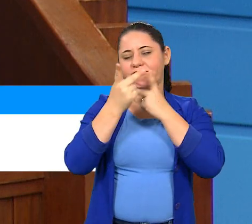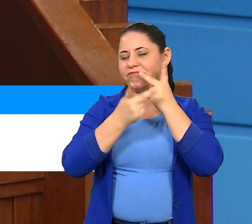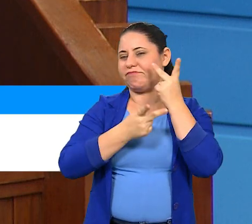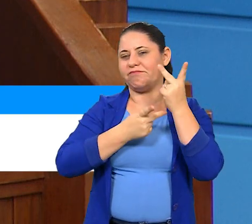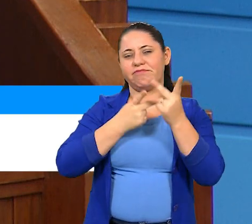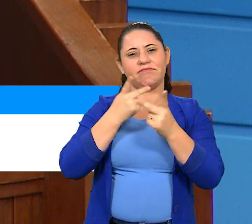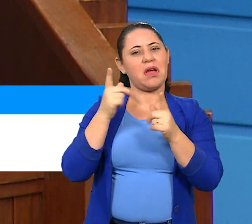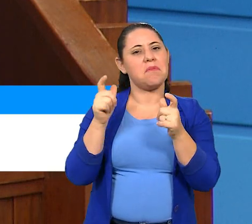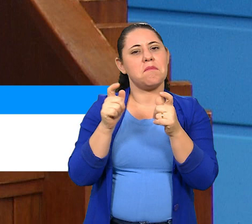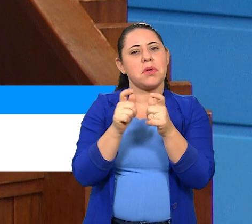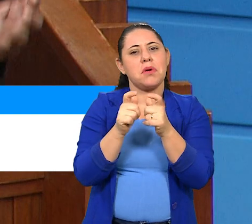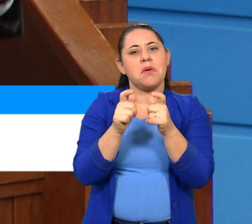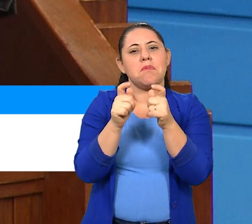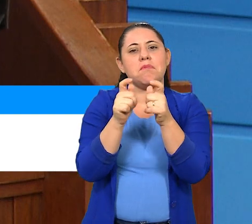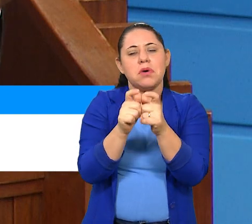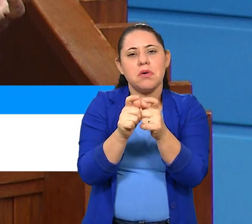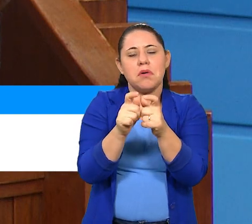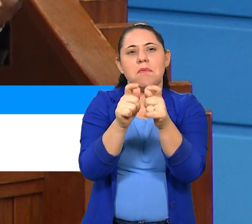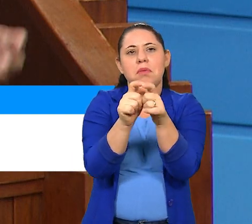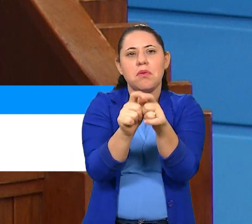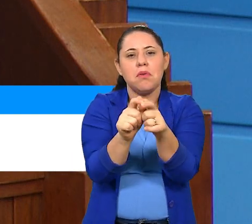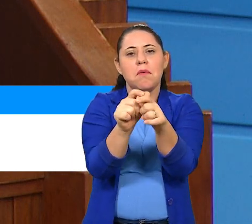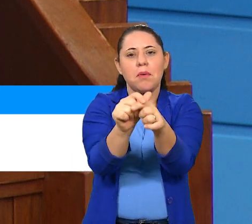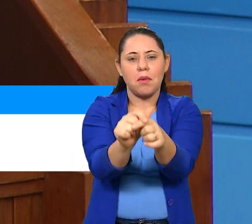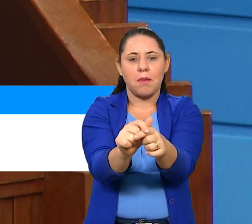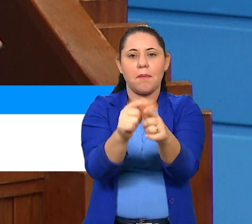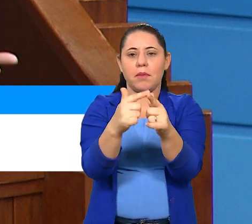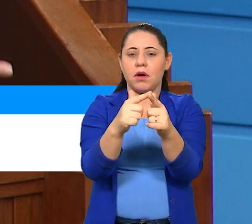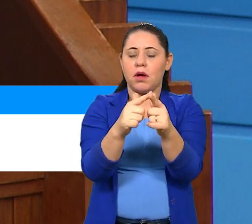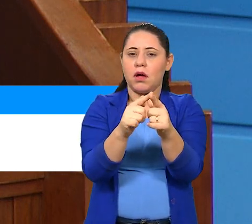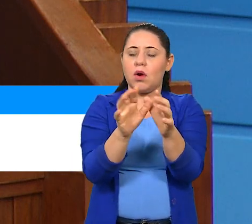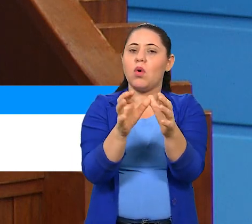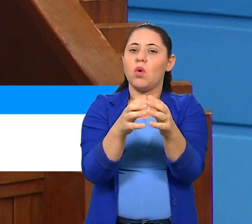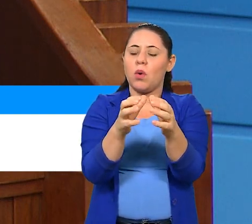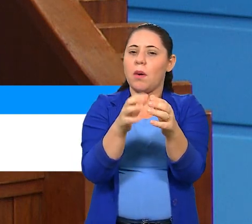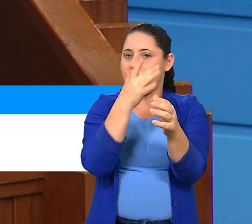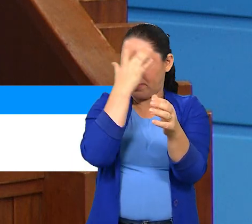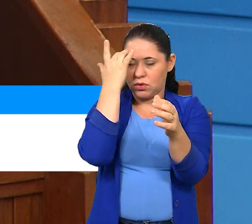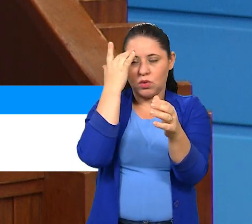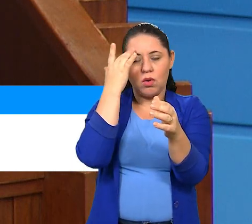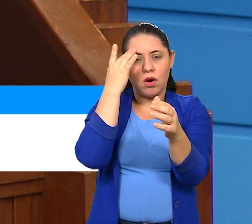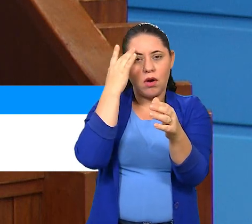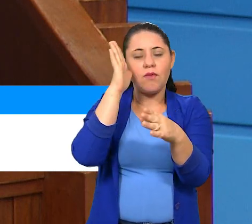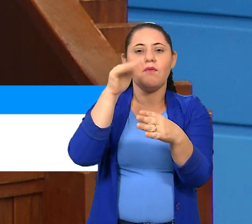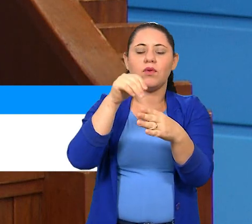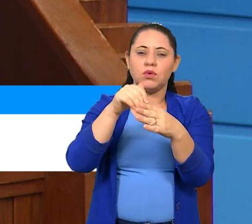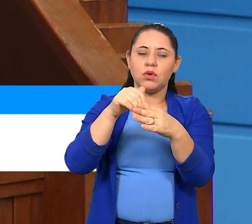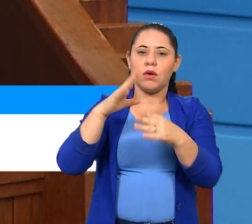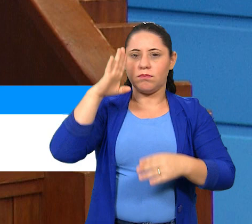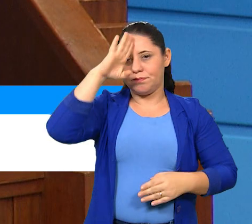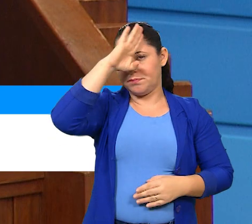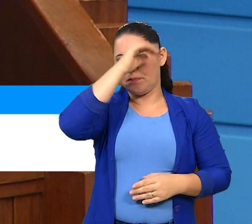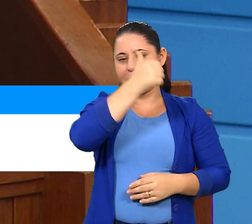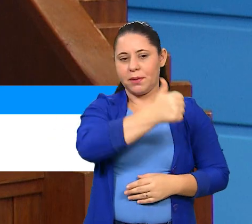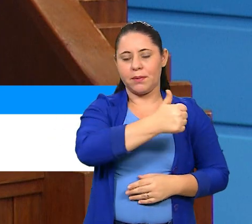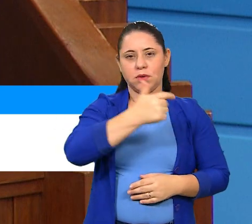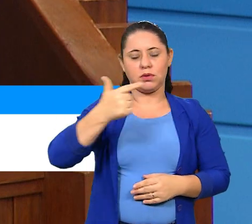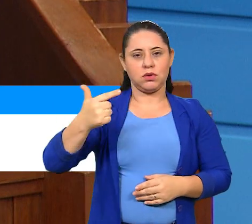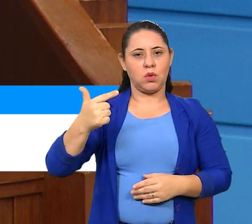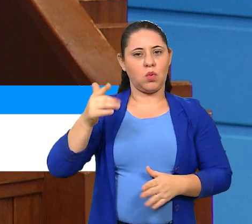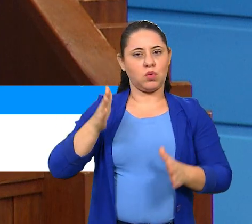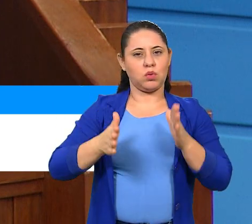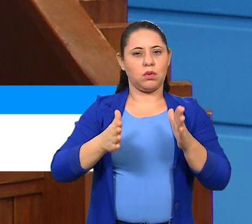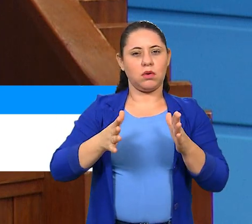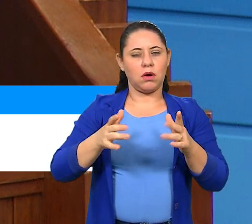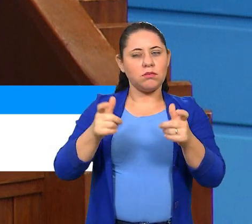ladainha aos poucos também vai se esvaindo porque uma boa parte das pessoas inclusive que votaram no bolsonaro no primeiro segundo